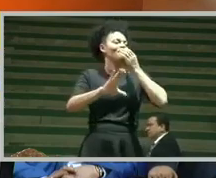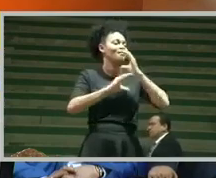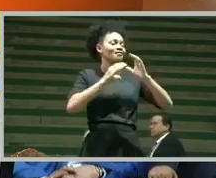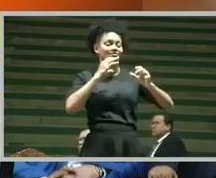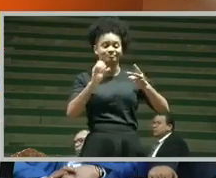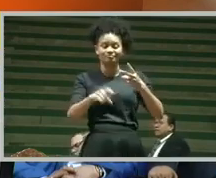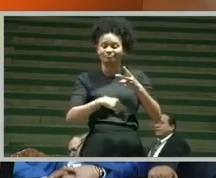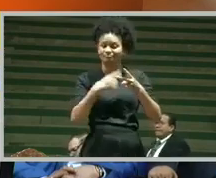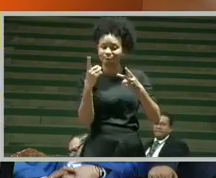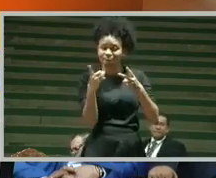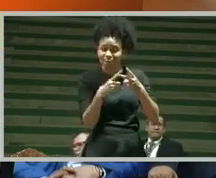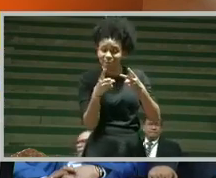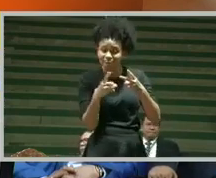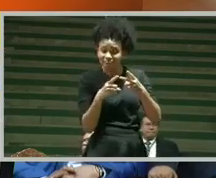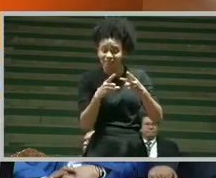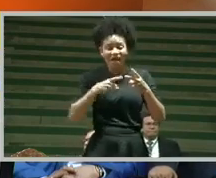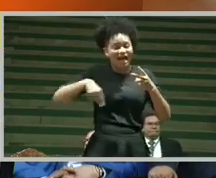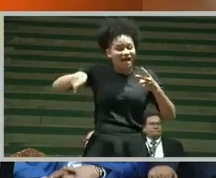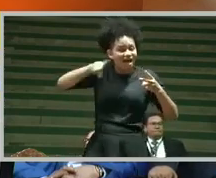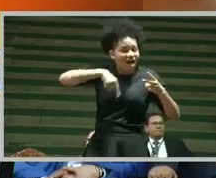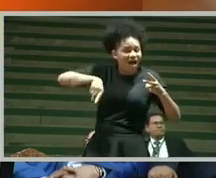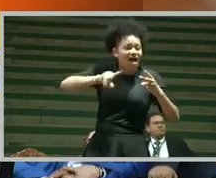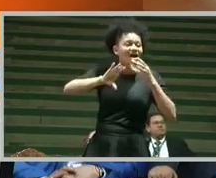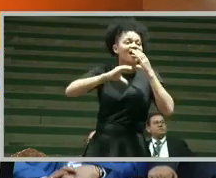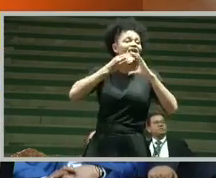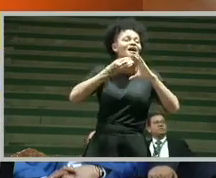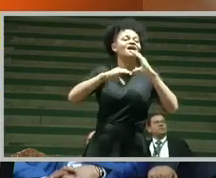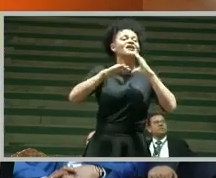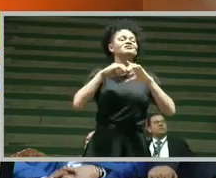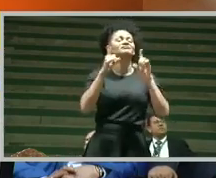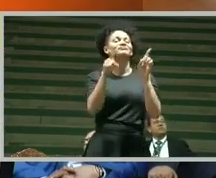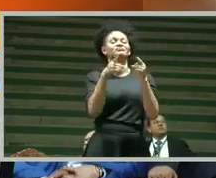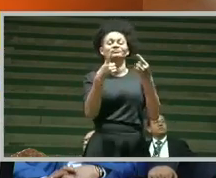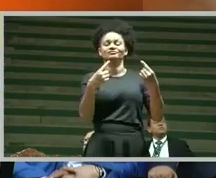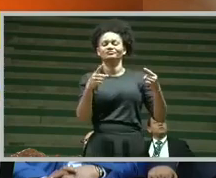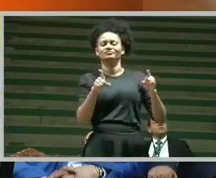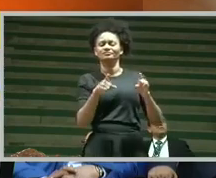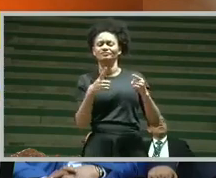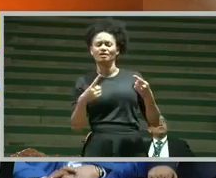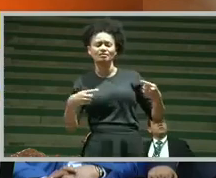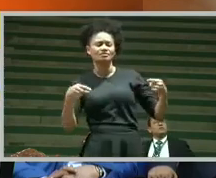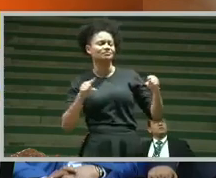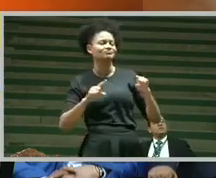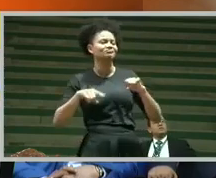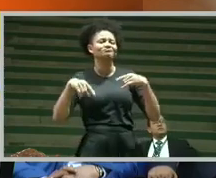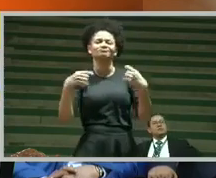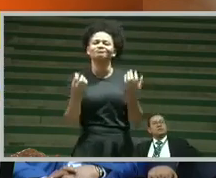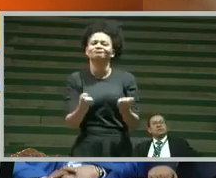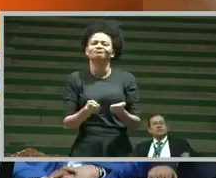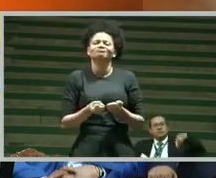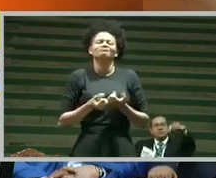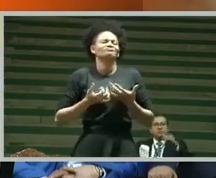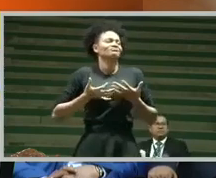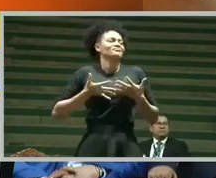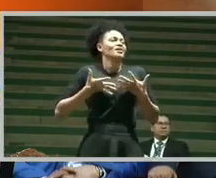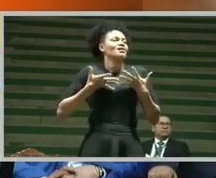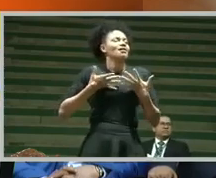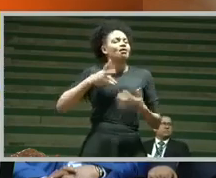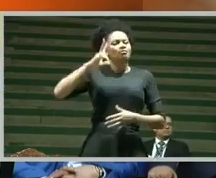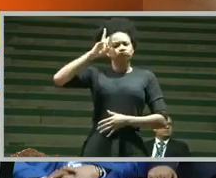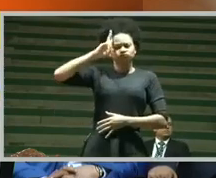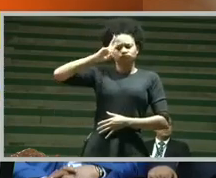Segundo lugar, eles cantavam hinos que os levavam a se